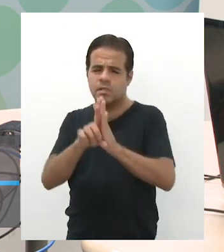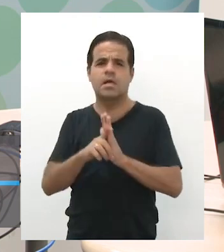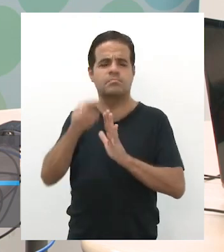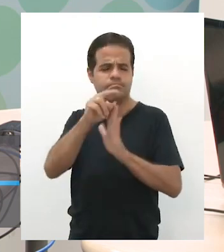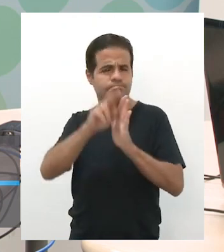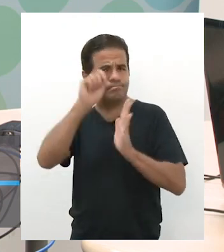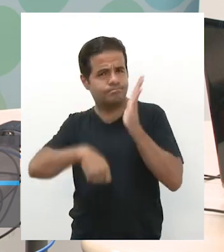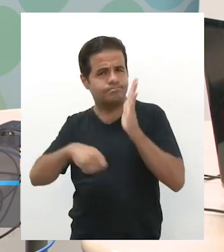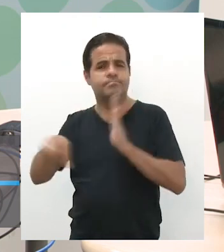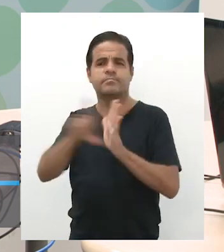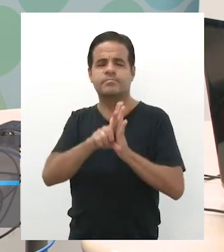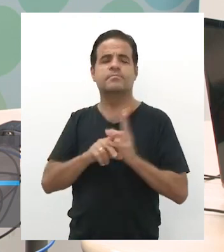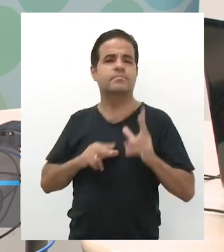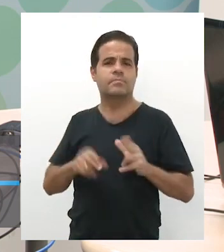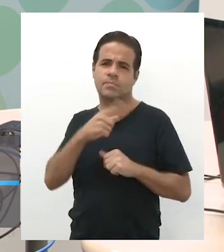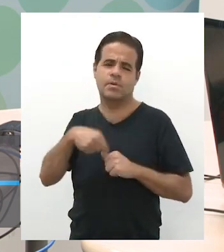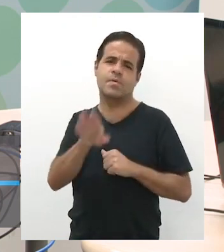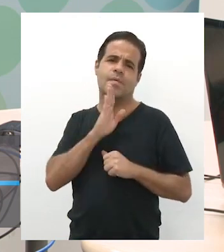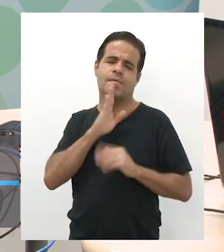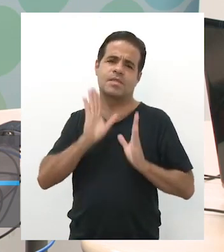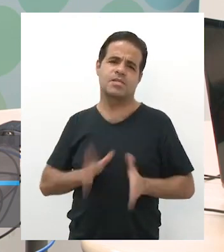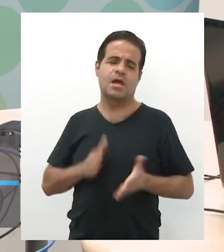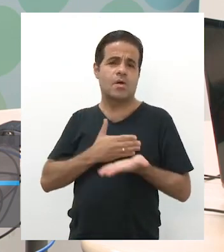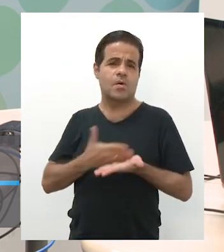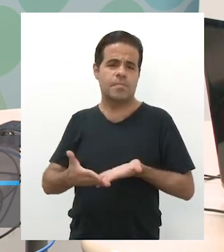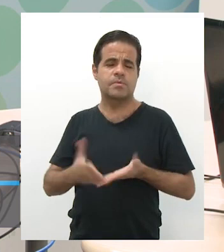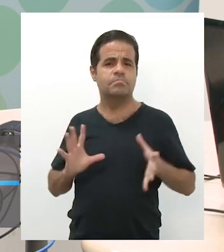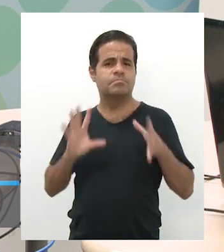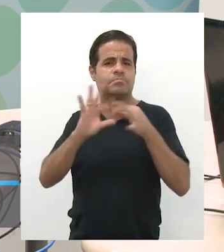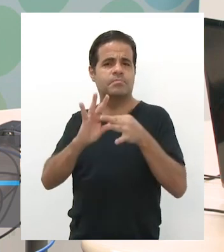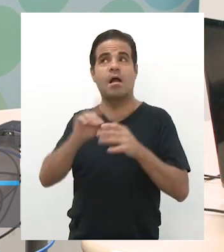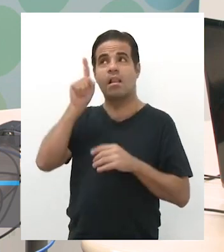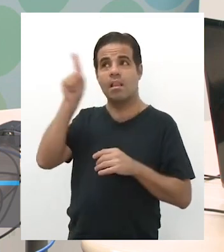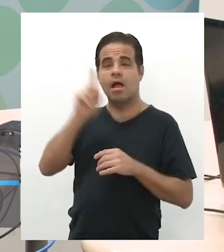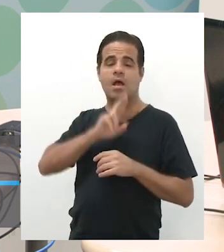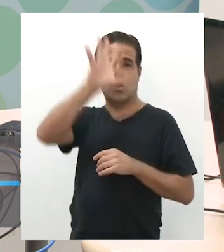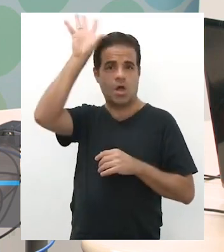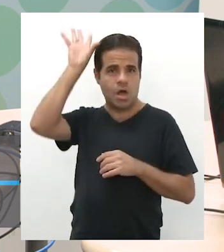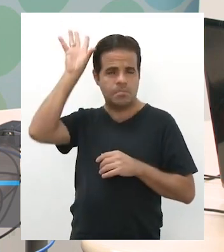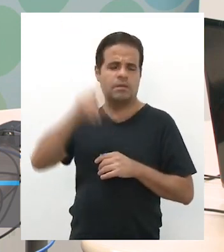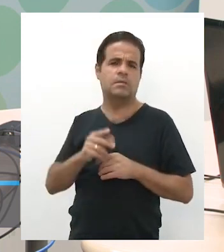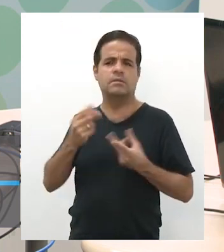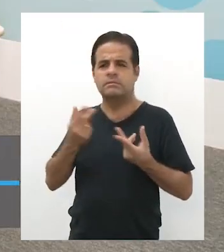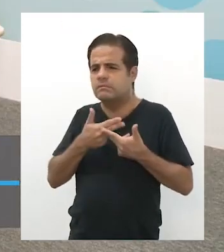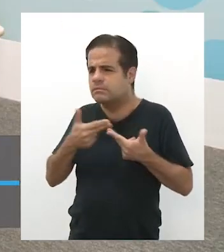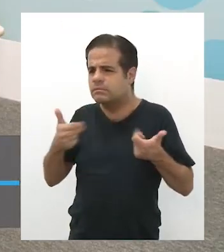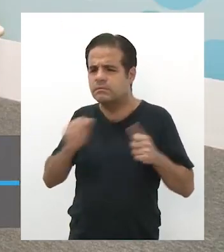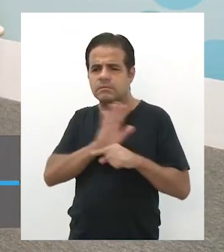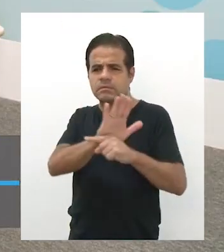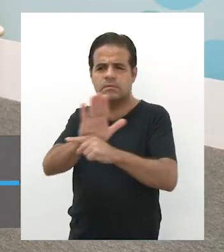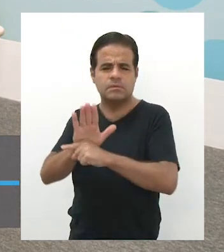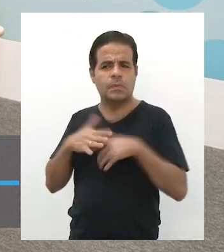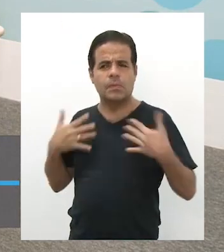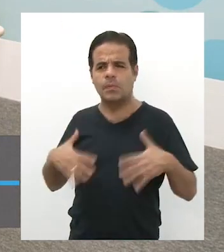registro das leis, como a gente conhece hoje, começou a se consolidar lá na Roma Antiga. Então, são muitas contribuições, né, professora